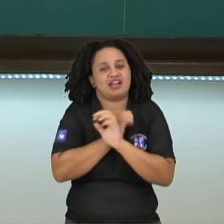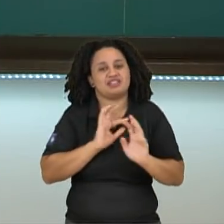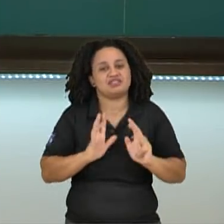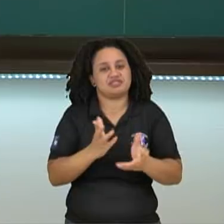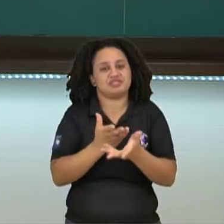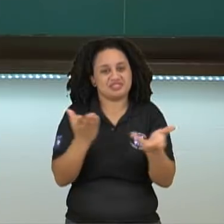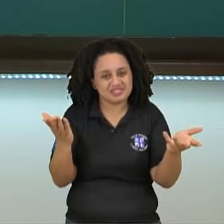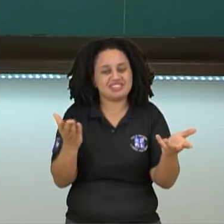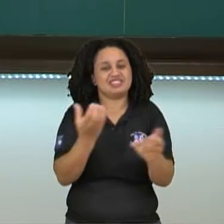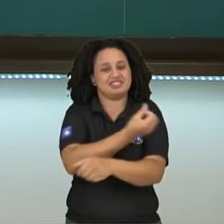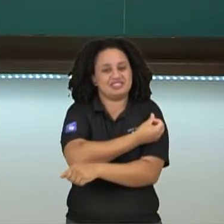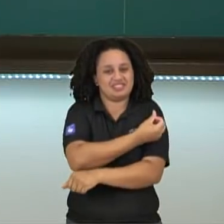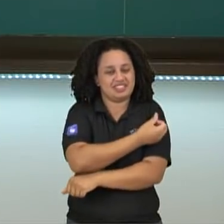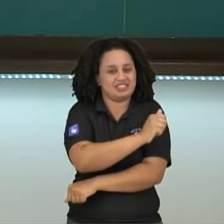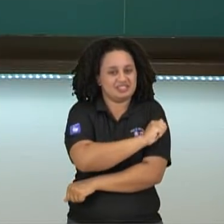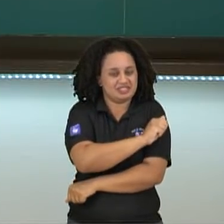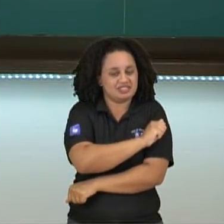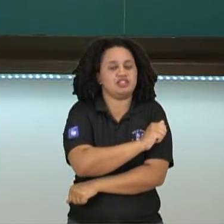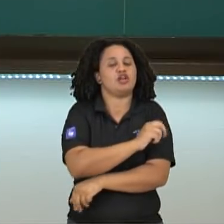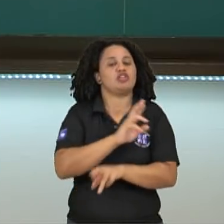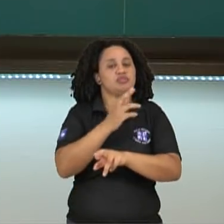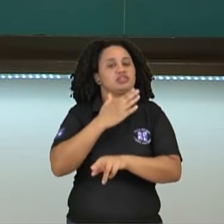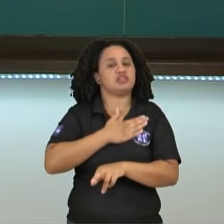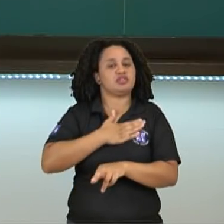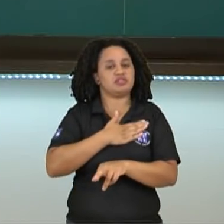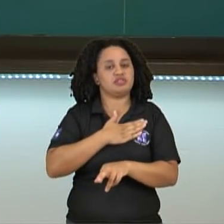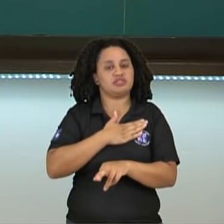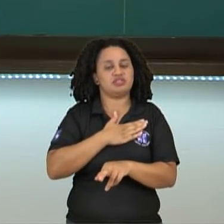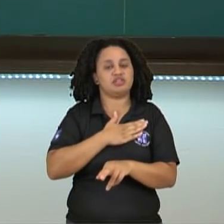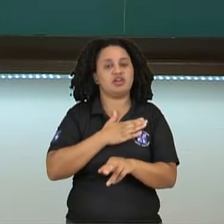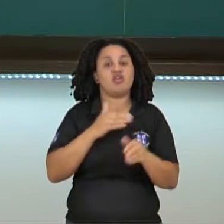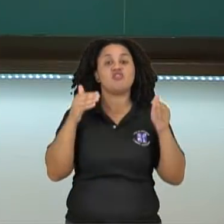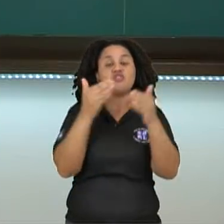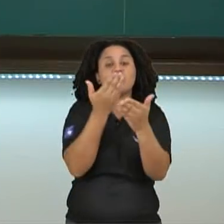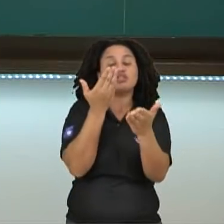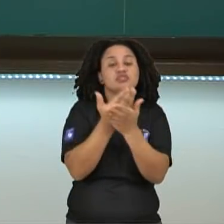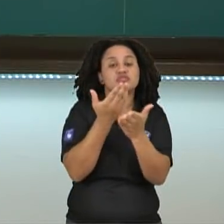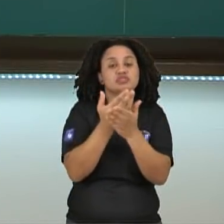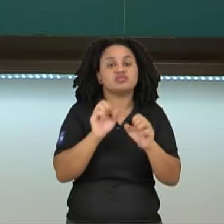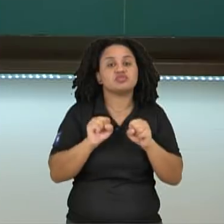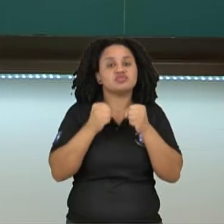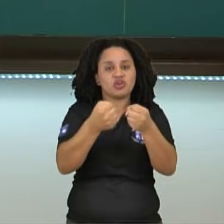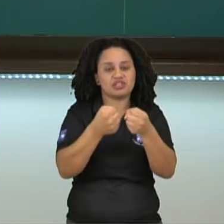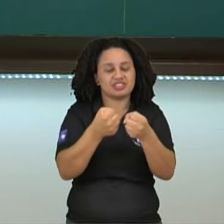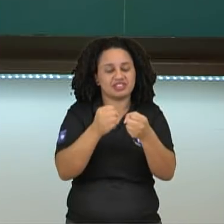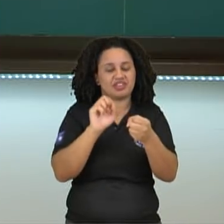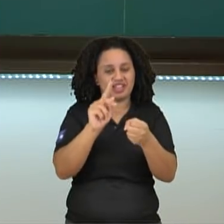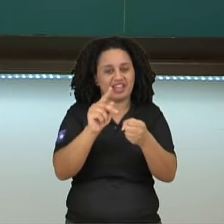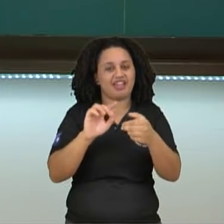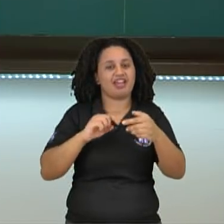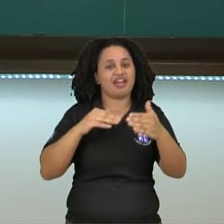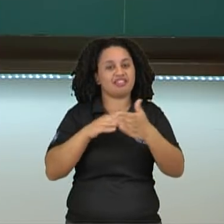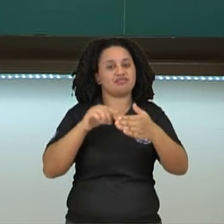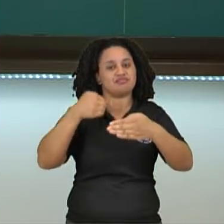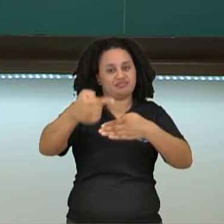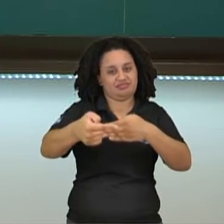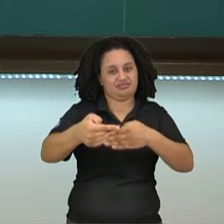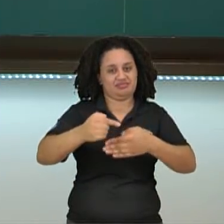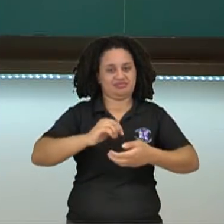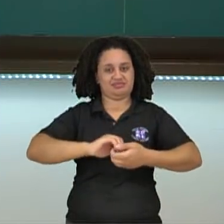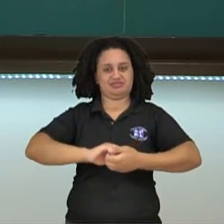em 1888, que tentava valorizar o evento Independência do Brasil. Mas nós não sabemos como que